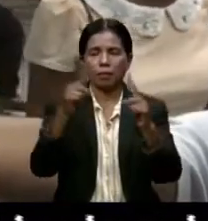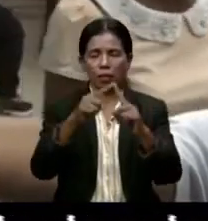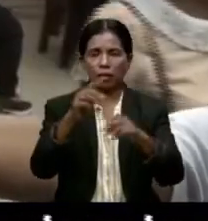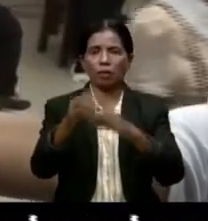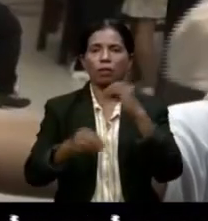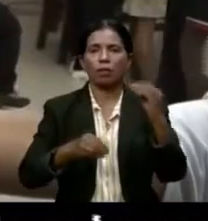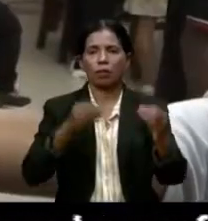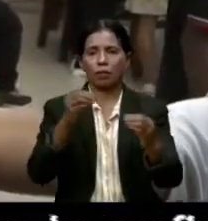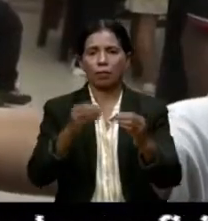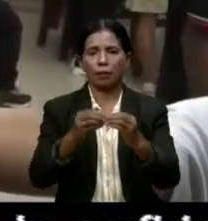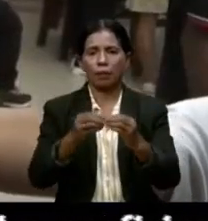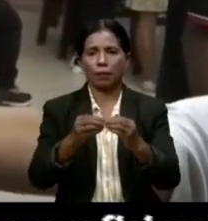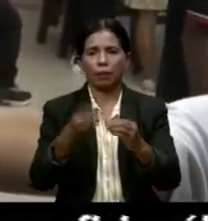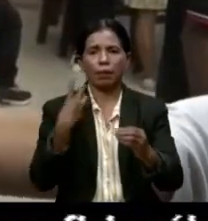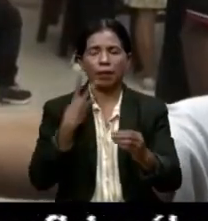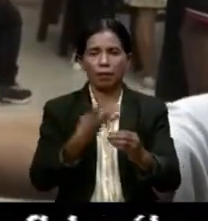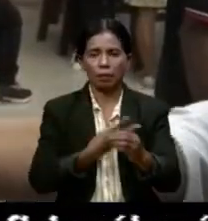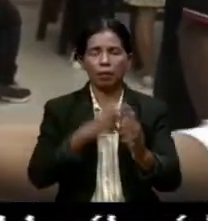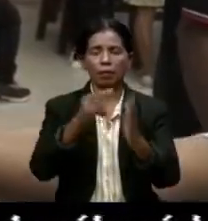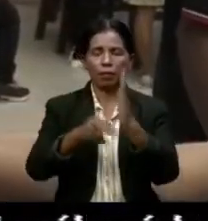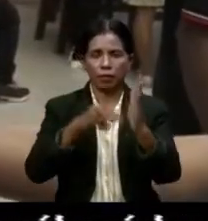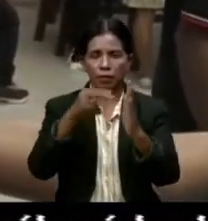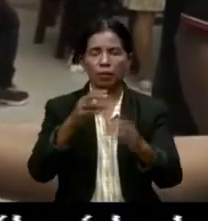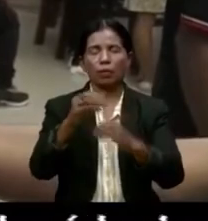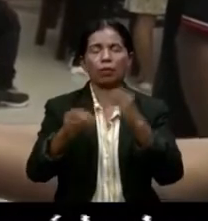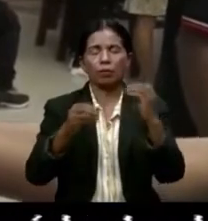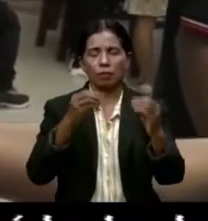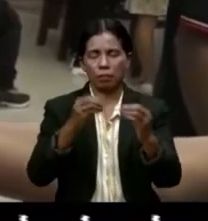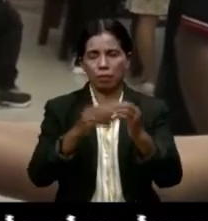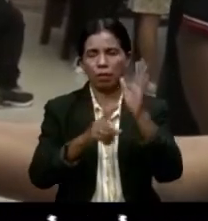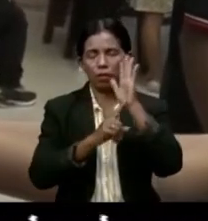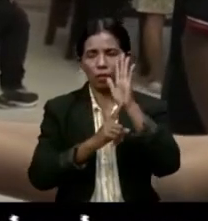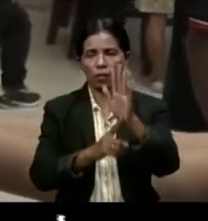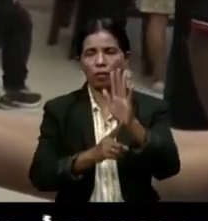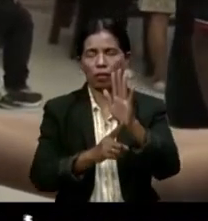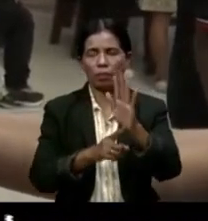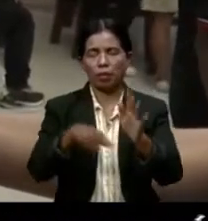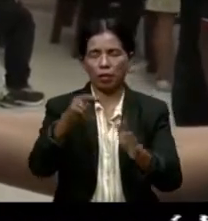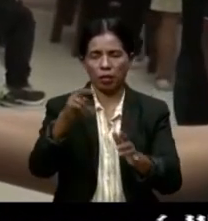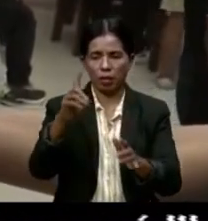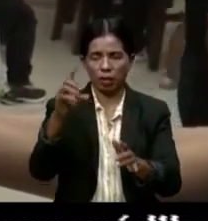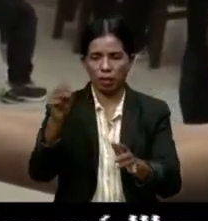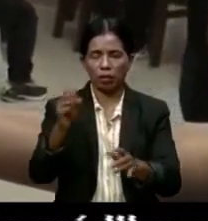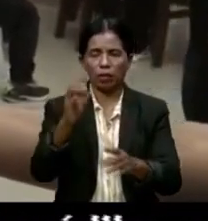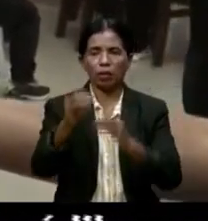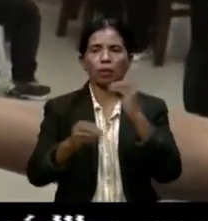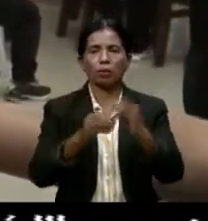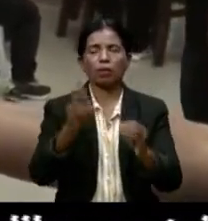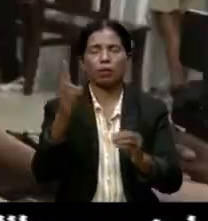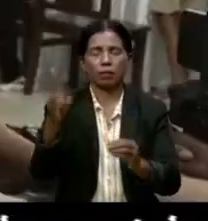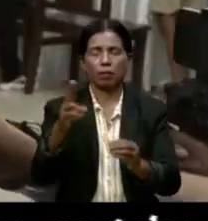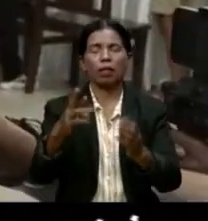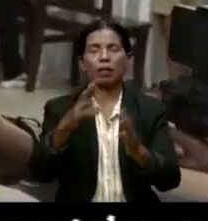ba amne prusa notícia ida kona ba talk show ida mos kona ba PZ sira mos ida kona ataka rari